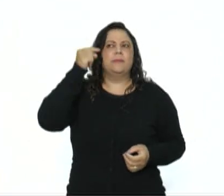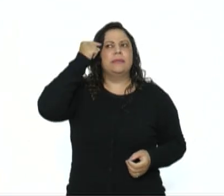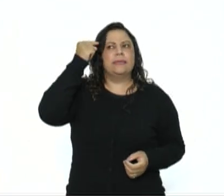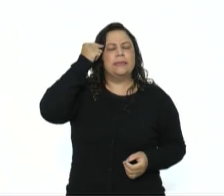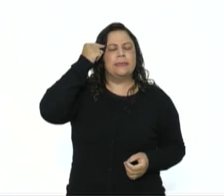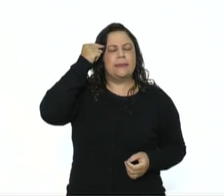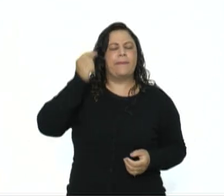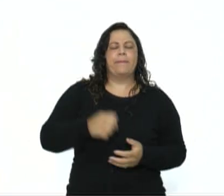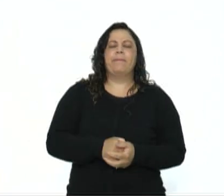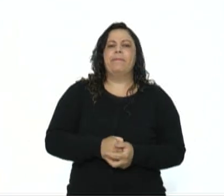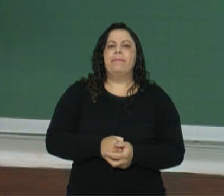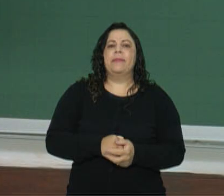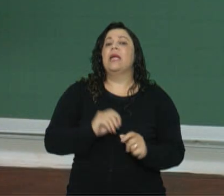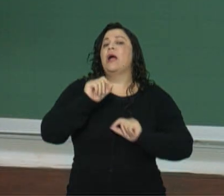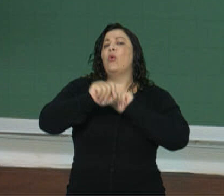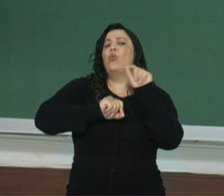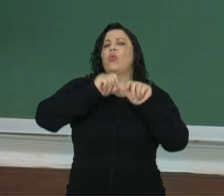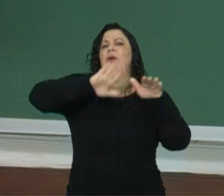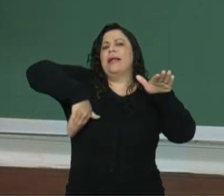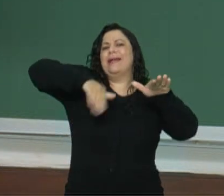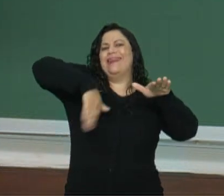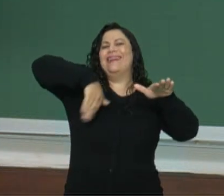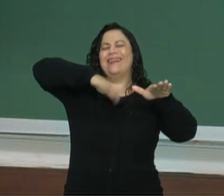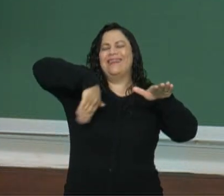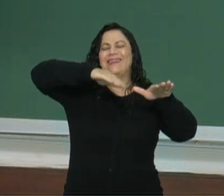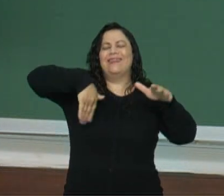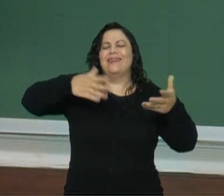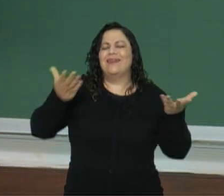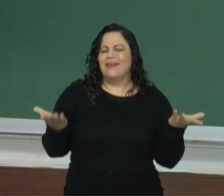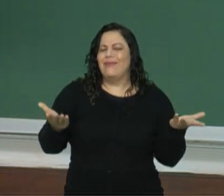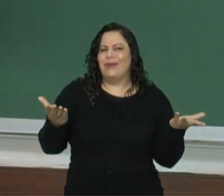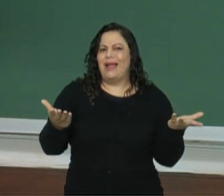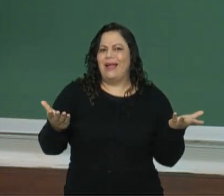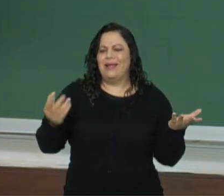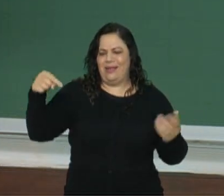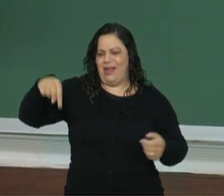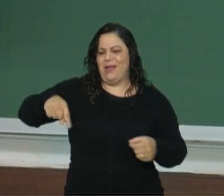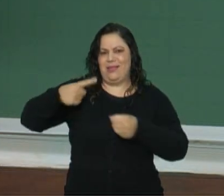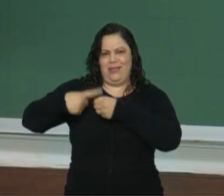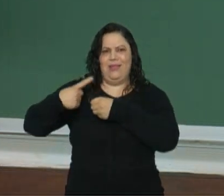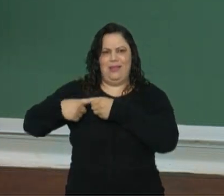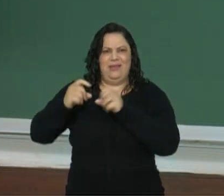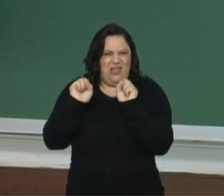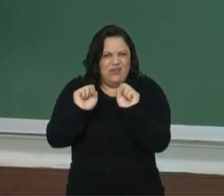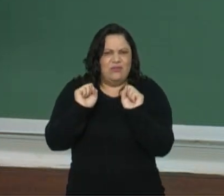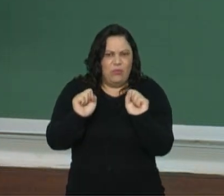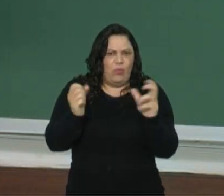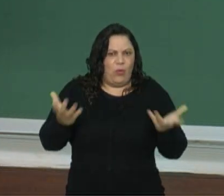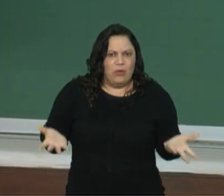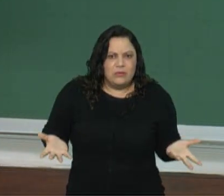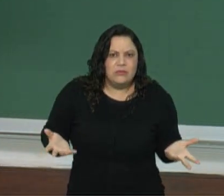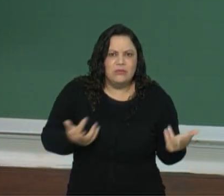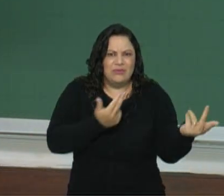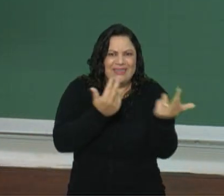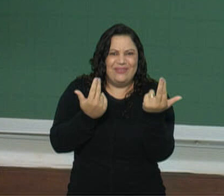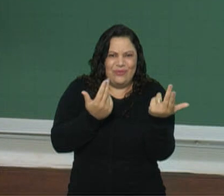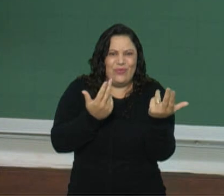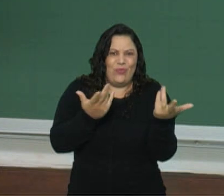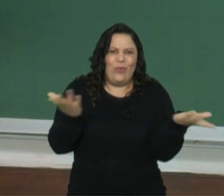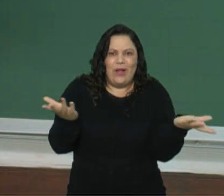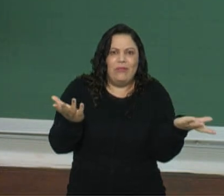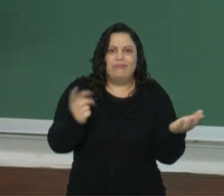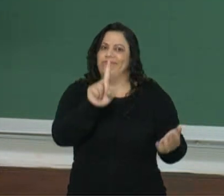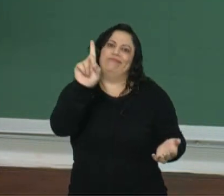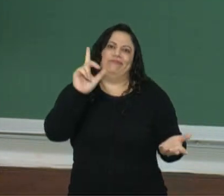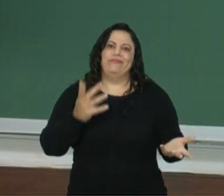na praia, não se usa muitas vezes aqui no cotidiano, nas cidades que não são praianas.